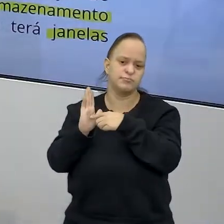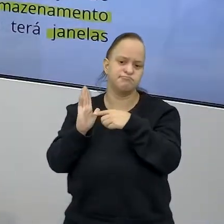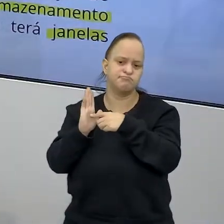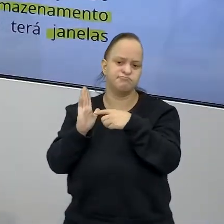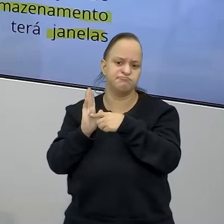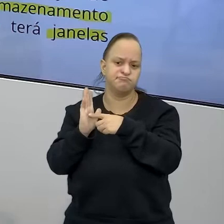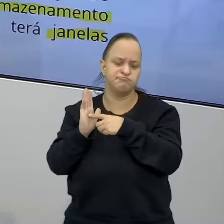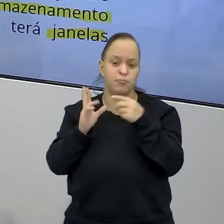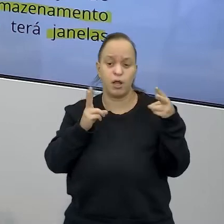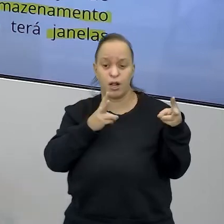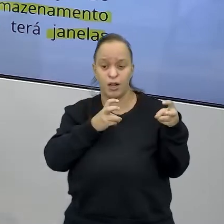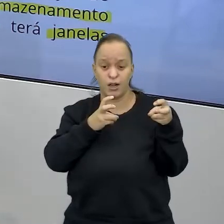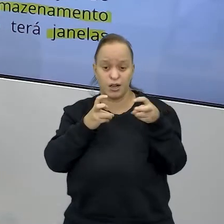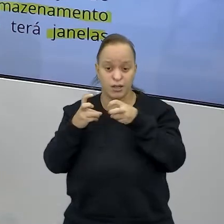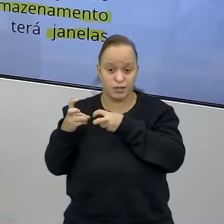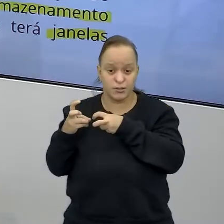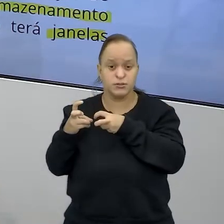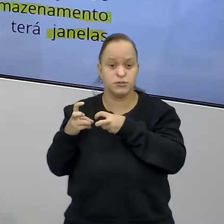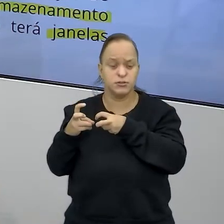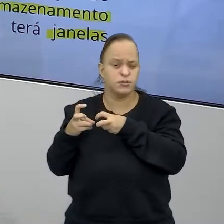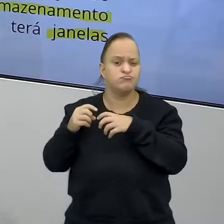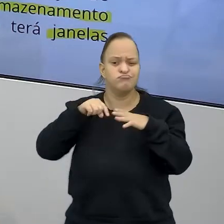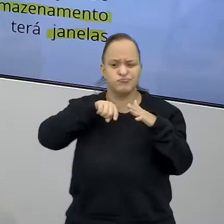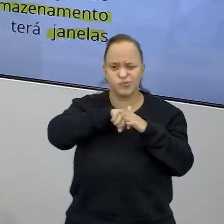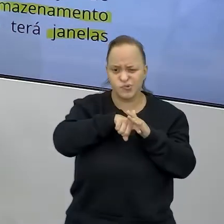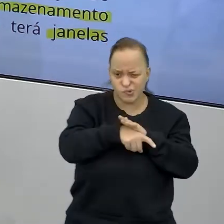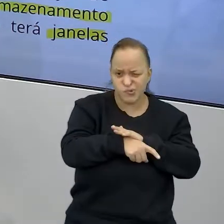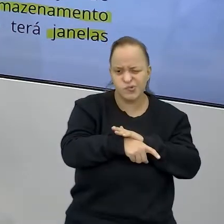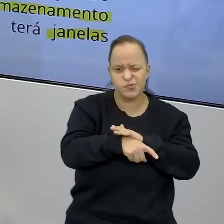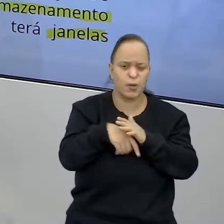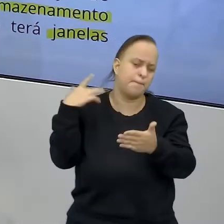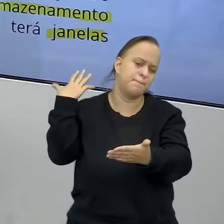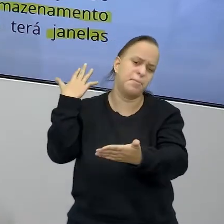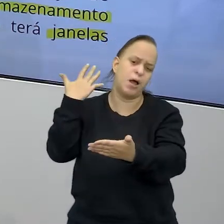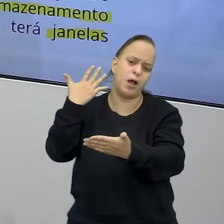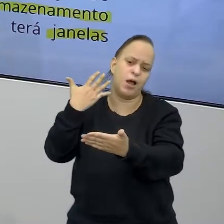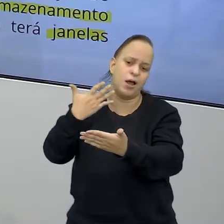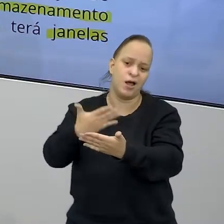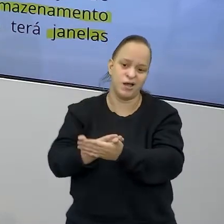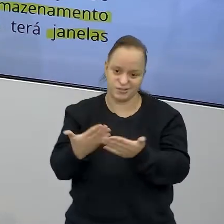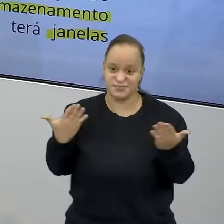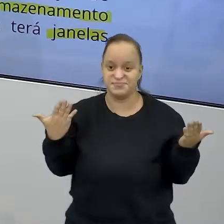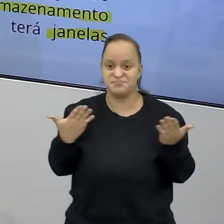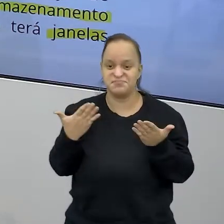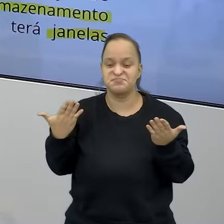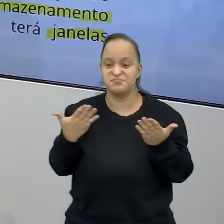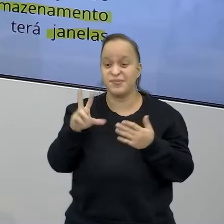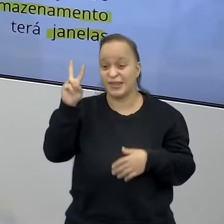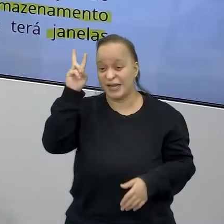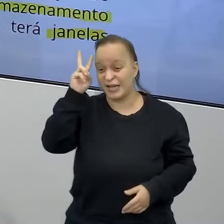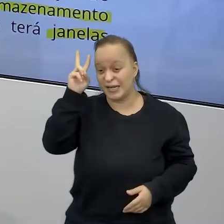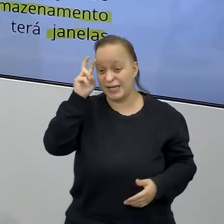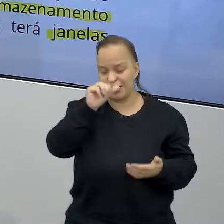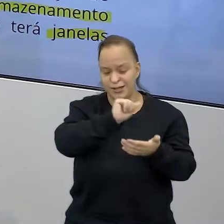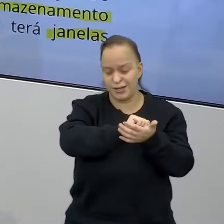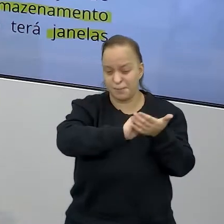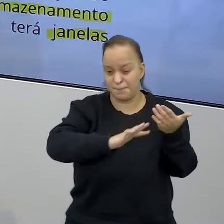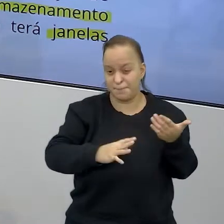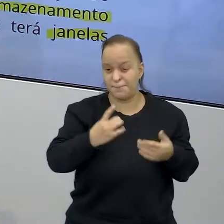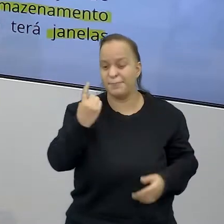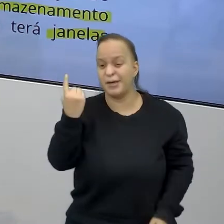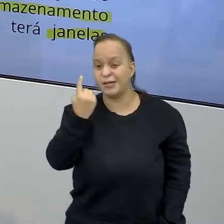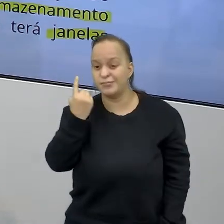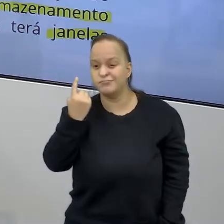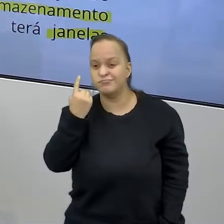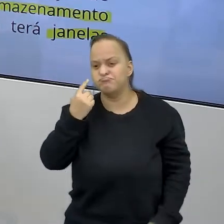durante o nosso aprofundamento até então, né? Então, lá na atividade 1, nós vimos o quê?